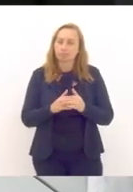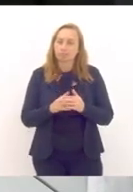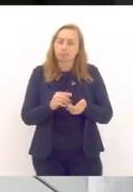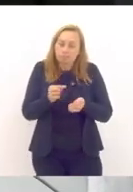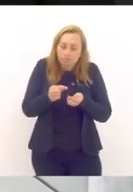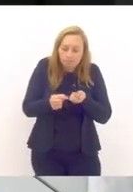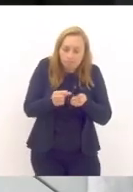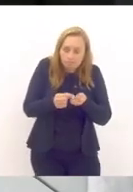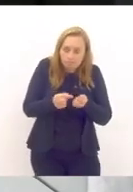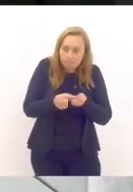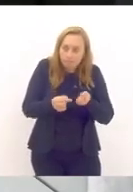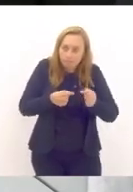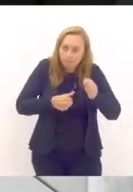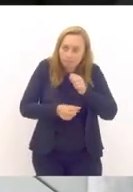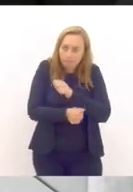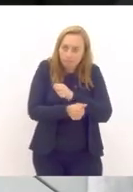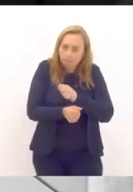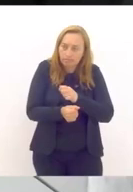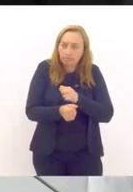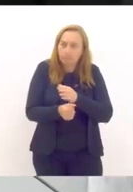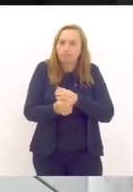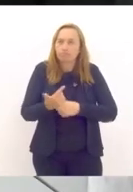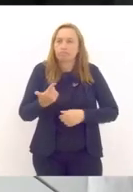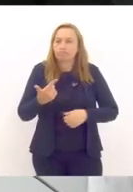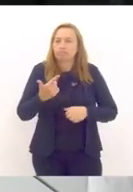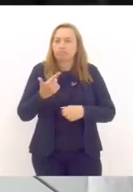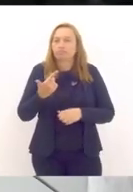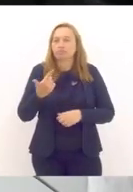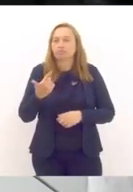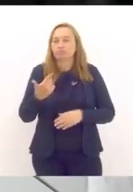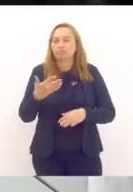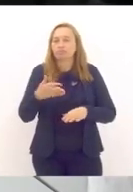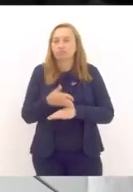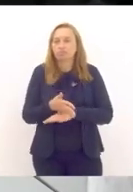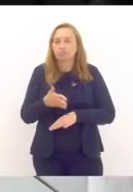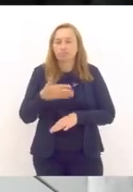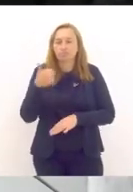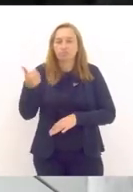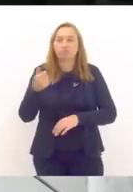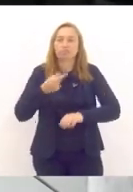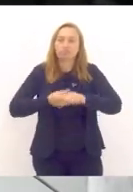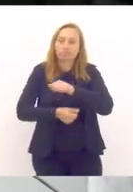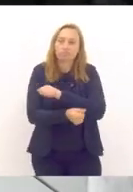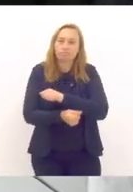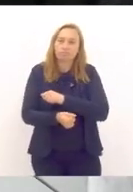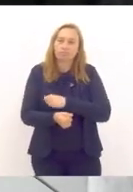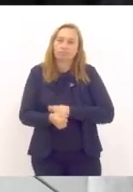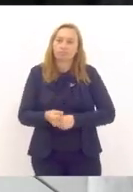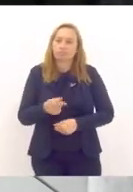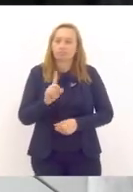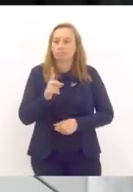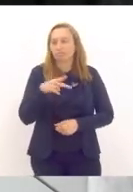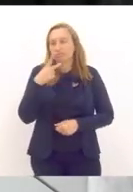alcançar um máximo possível desses investimentos, e eu não chamo de